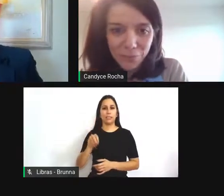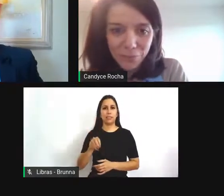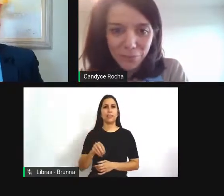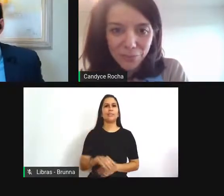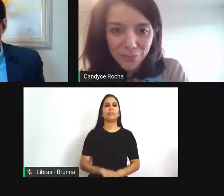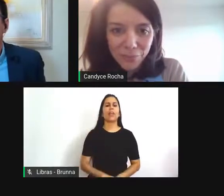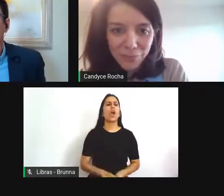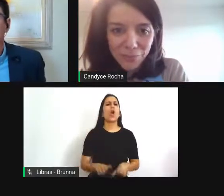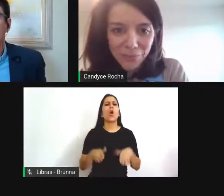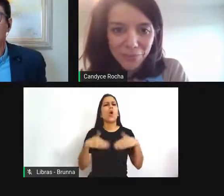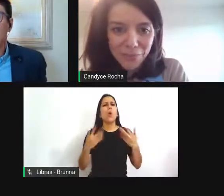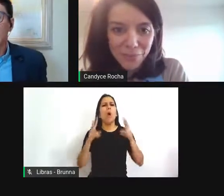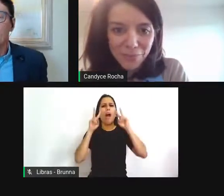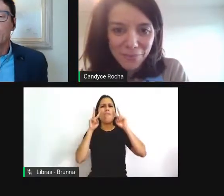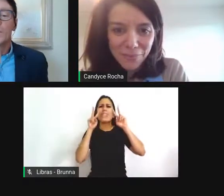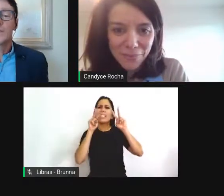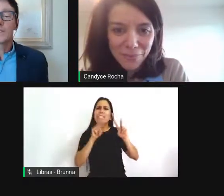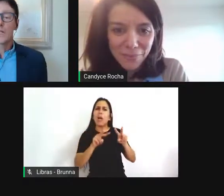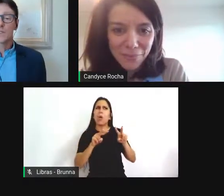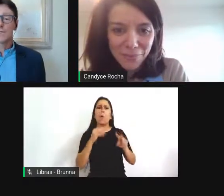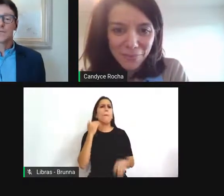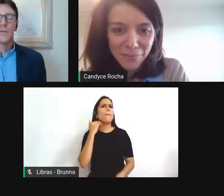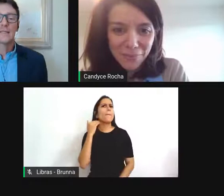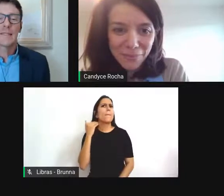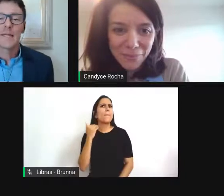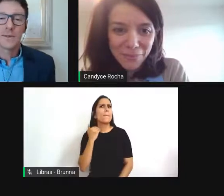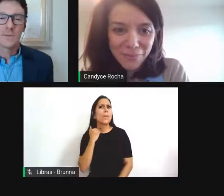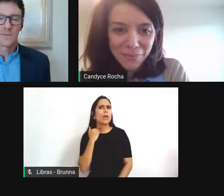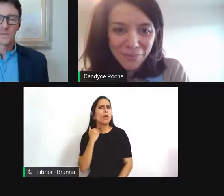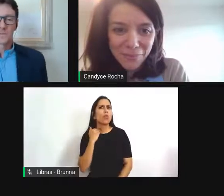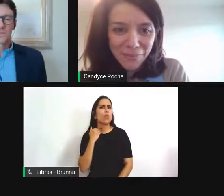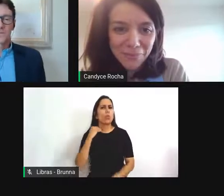qual a visão do Banco Mundial sobre o legislativo brasileiro?